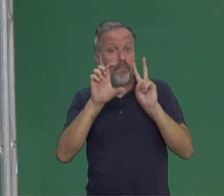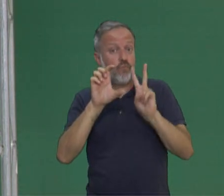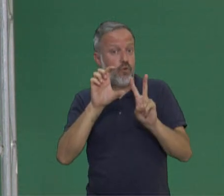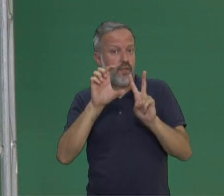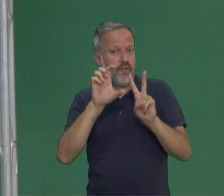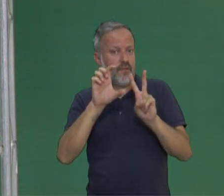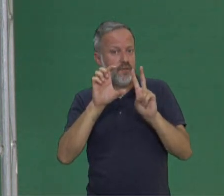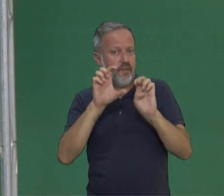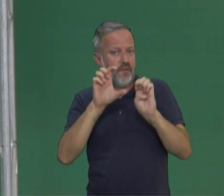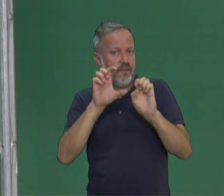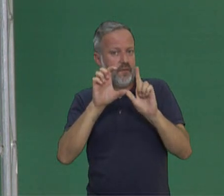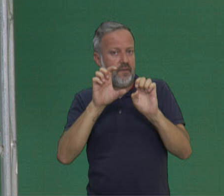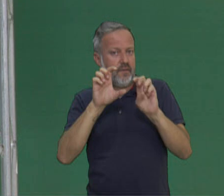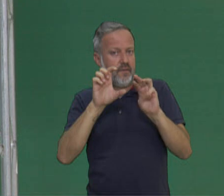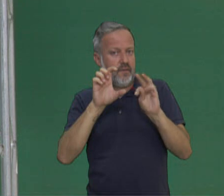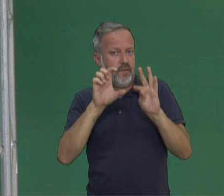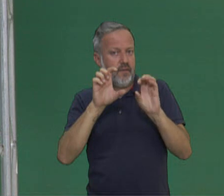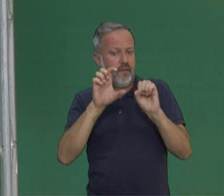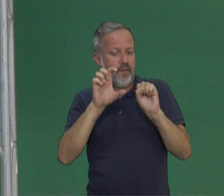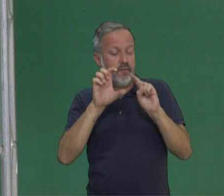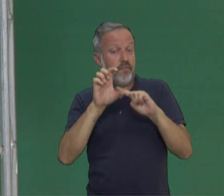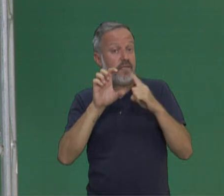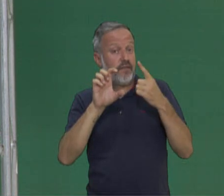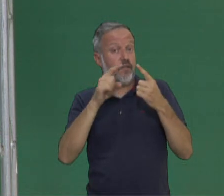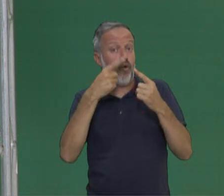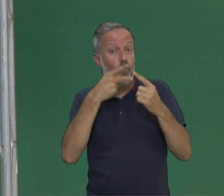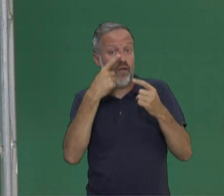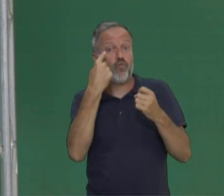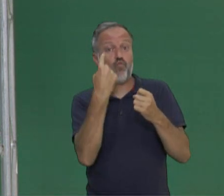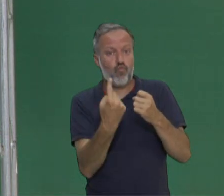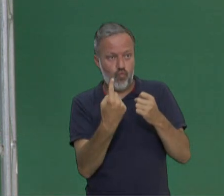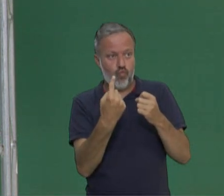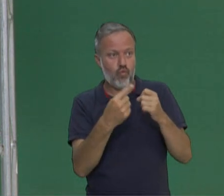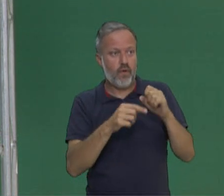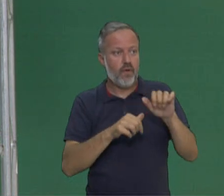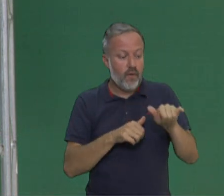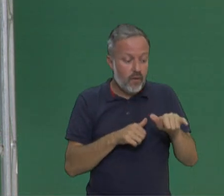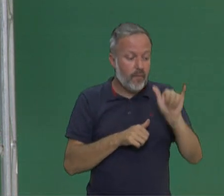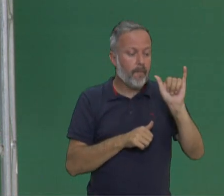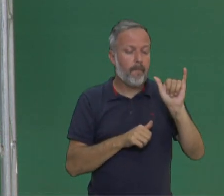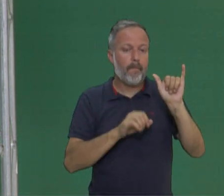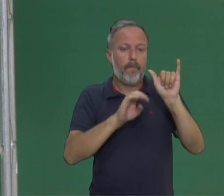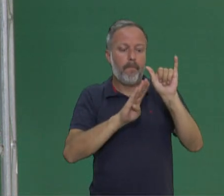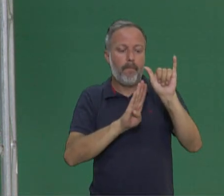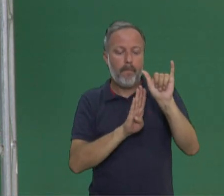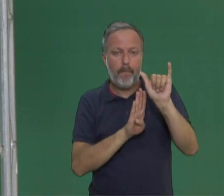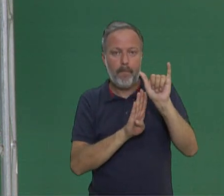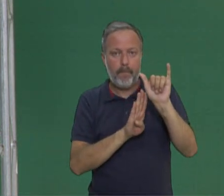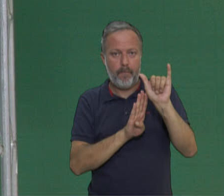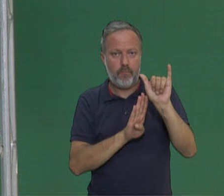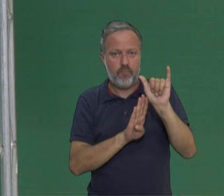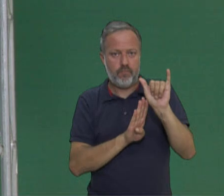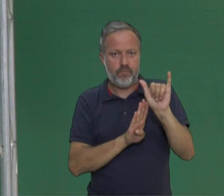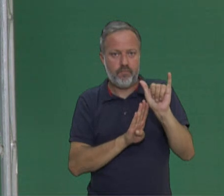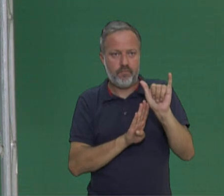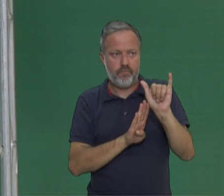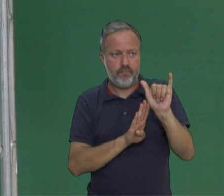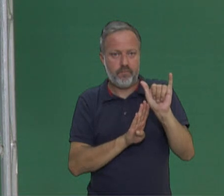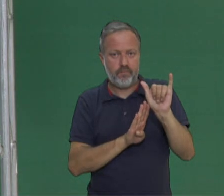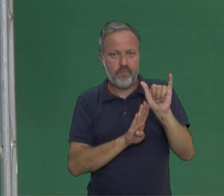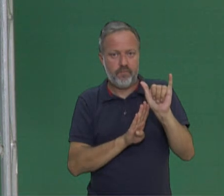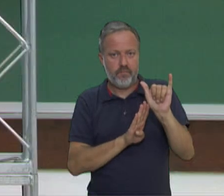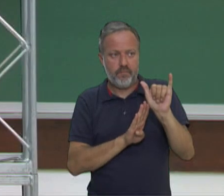dois elementos. O elemento Y e o elemento B. Aqui não. Maiúsculo e minúsculo, um elemento